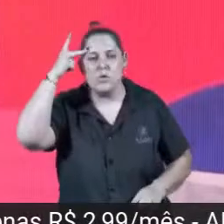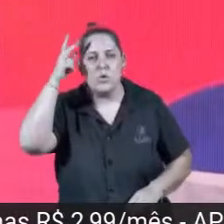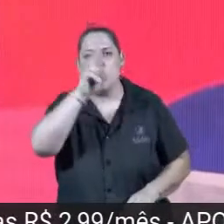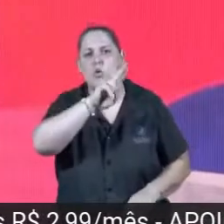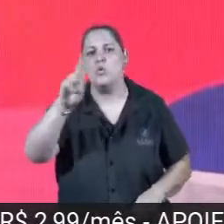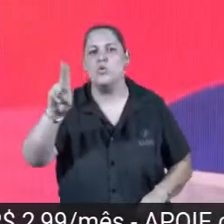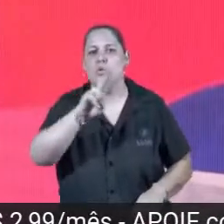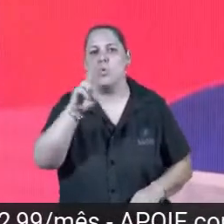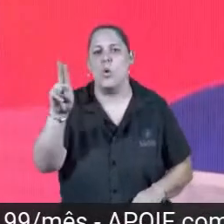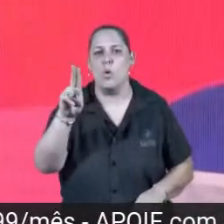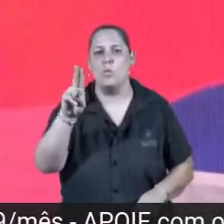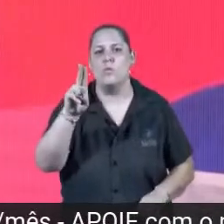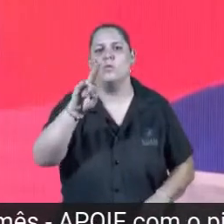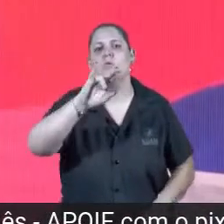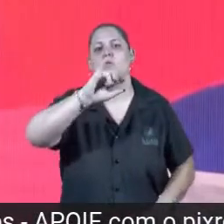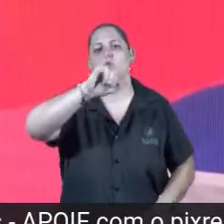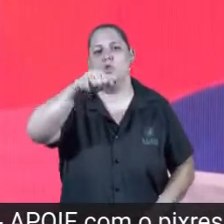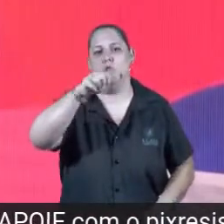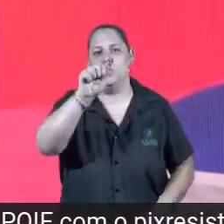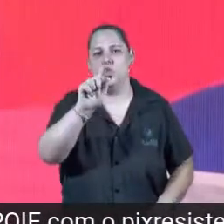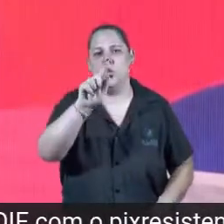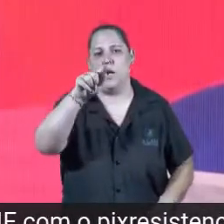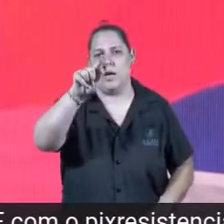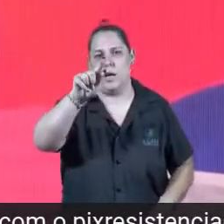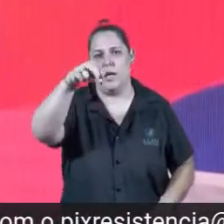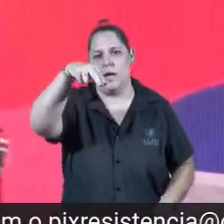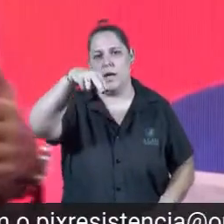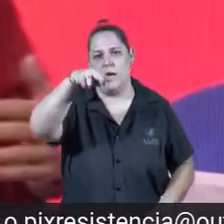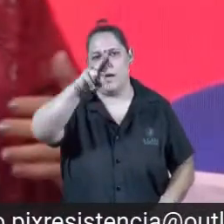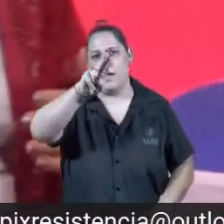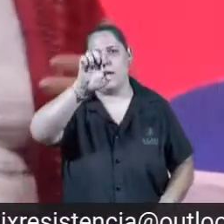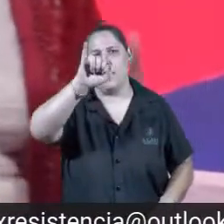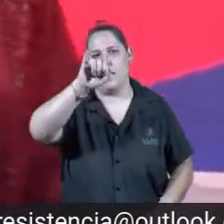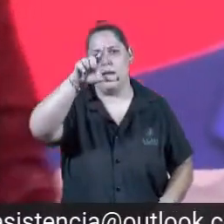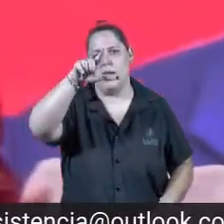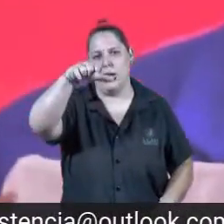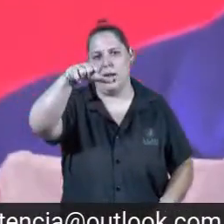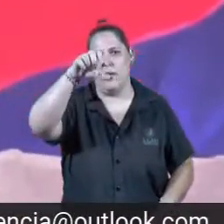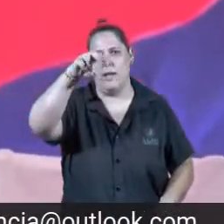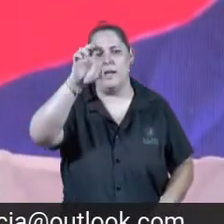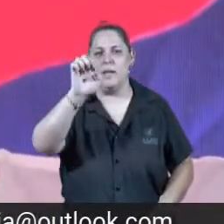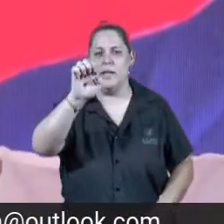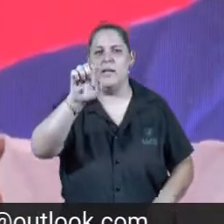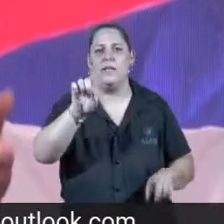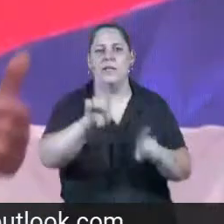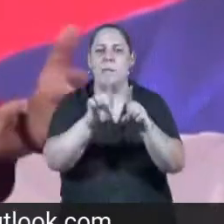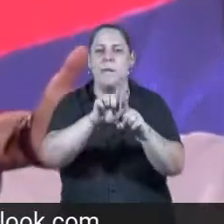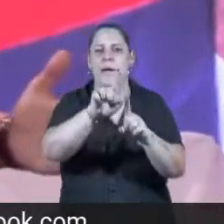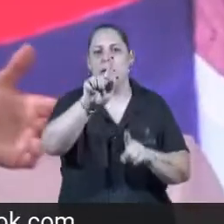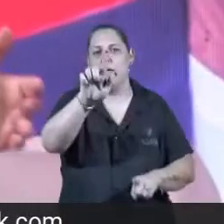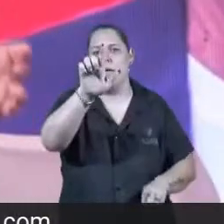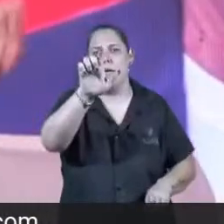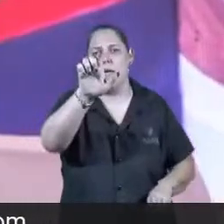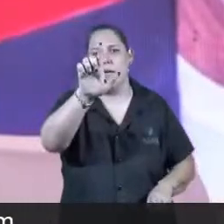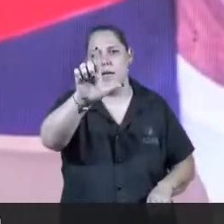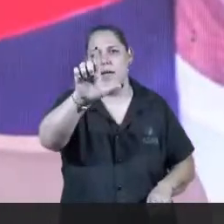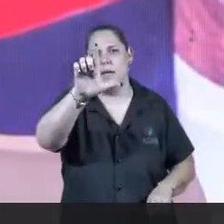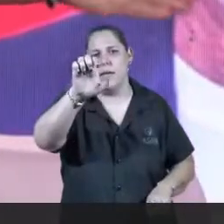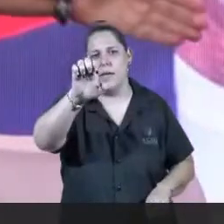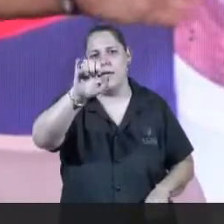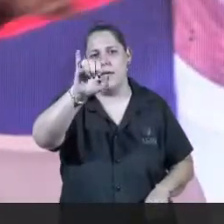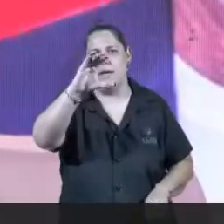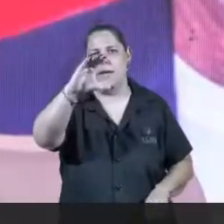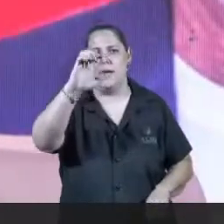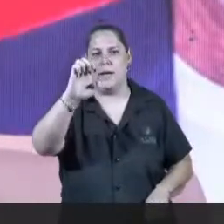da nossa presidenta Jaqueline, em nome da nossa presidenta Gleisi, em nome do